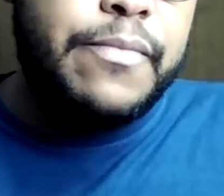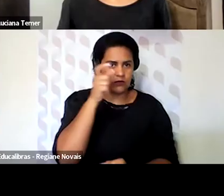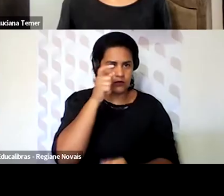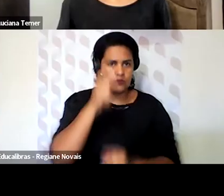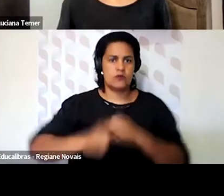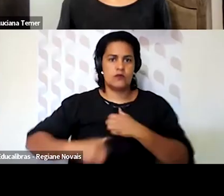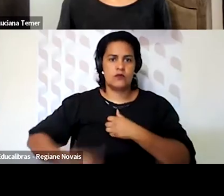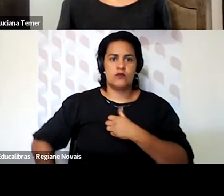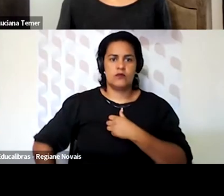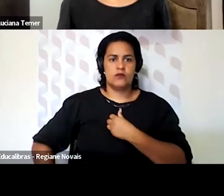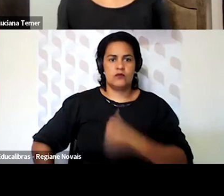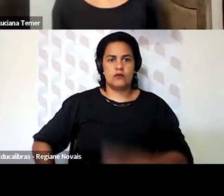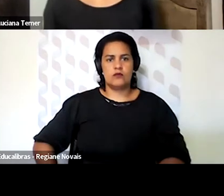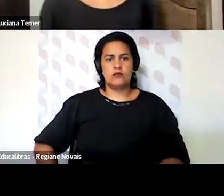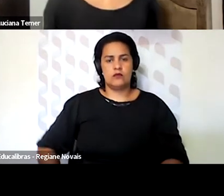isso.